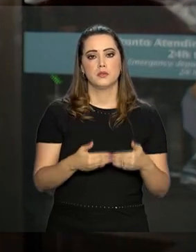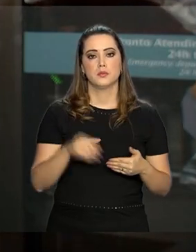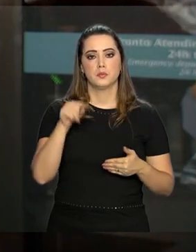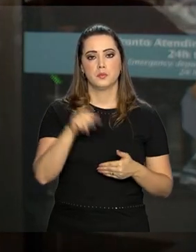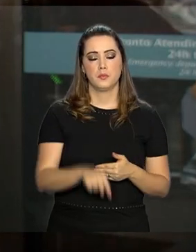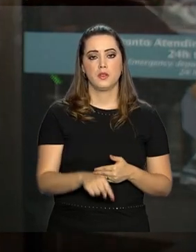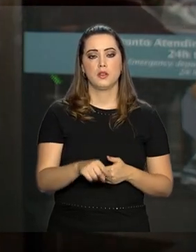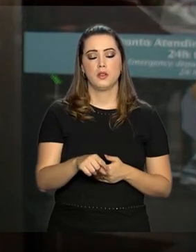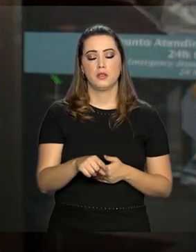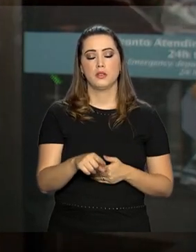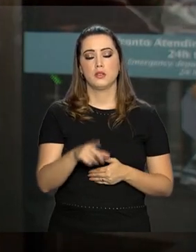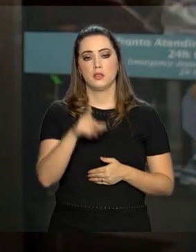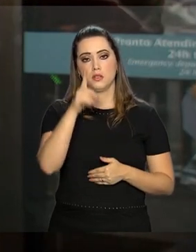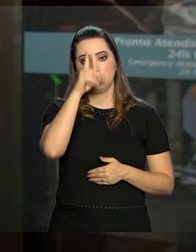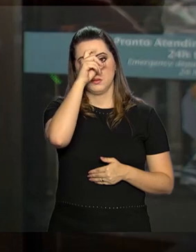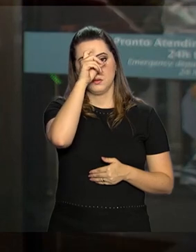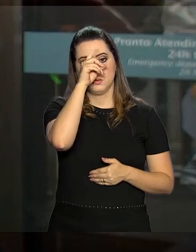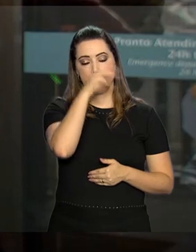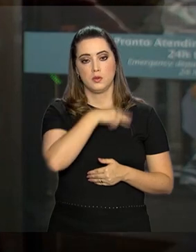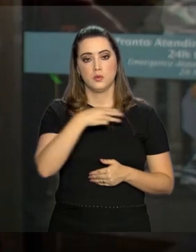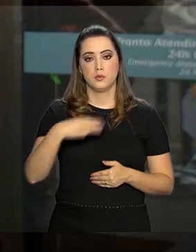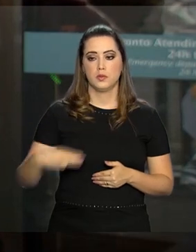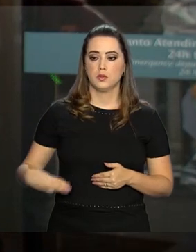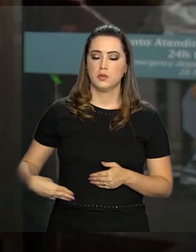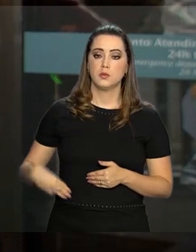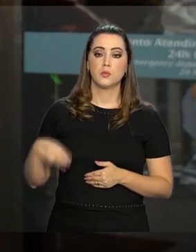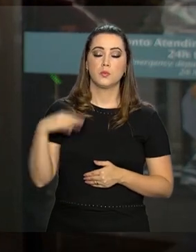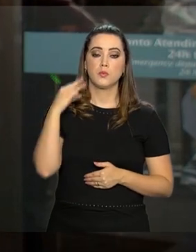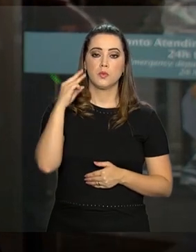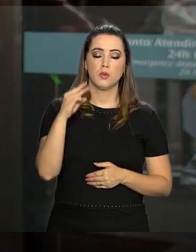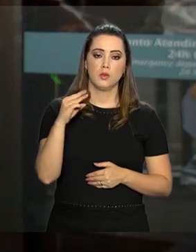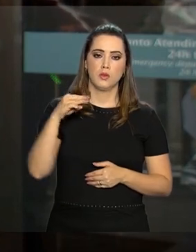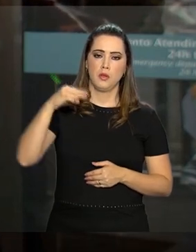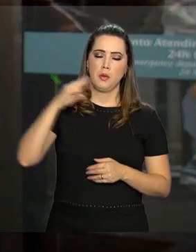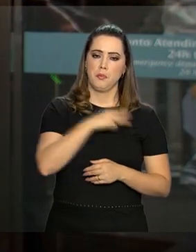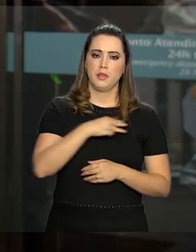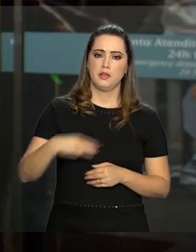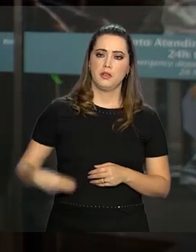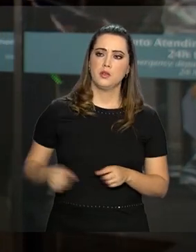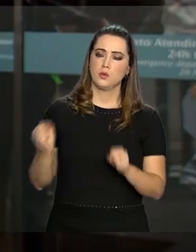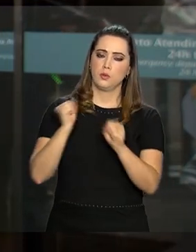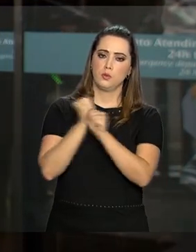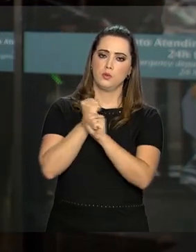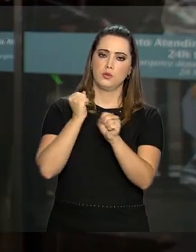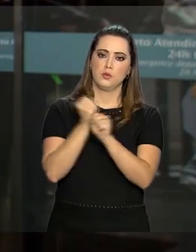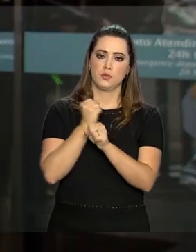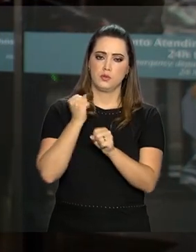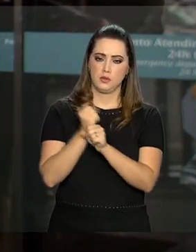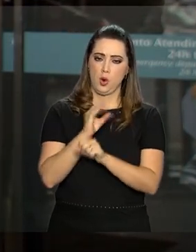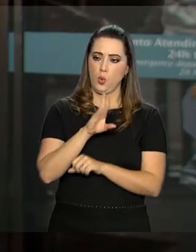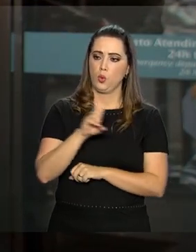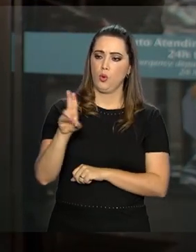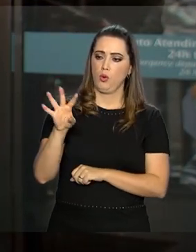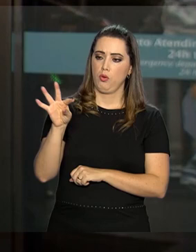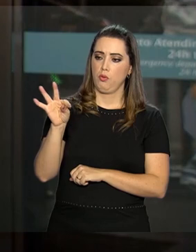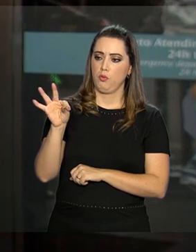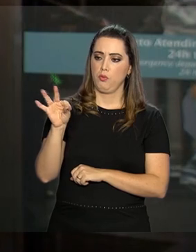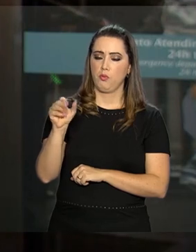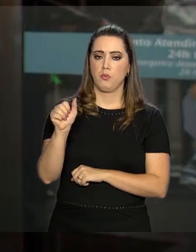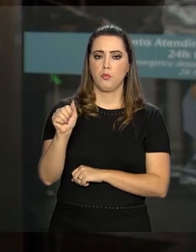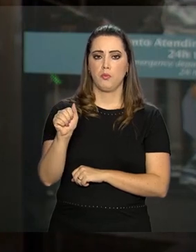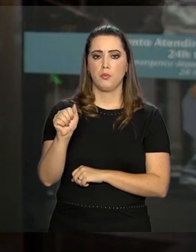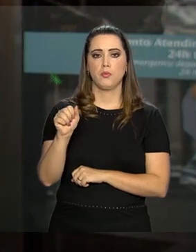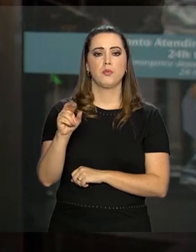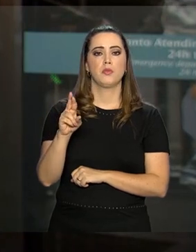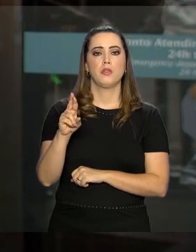hospital do ministro Tarcísio de Freitas, ministro de Estado da Infraestrutura. Nós não sabemos ainda qual que é a pauta desse